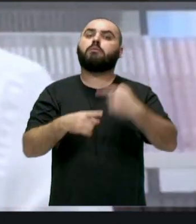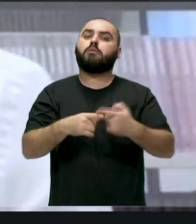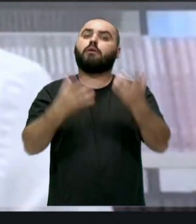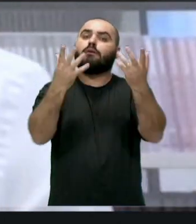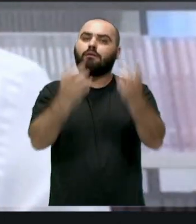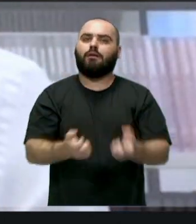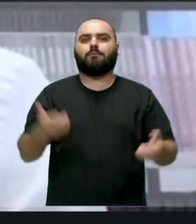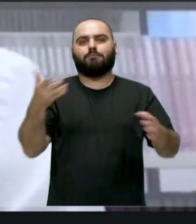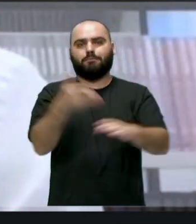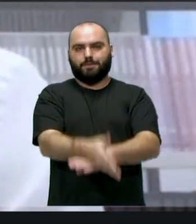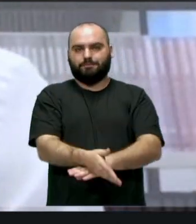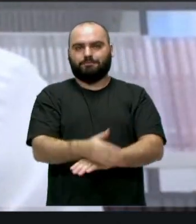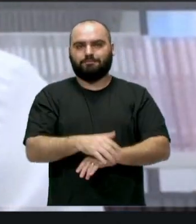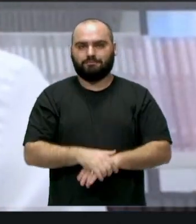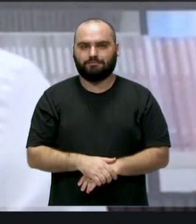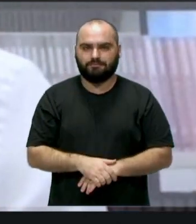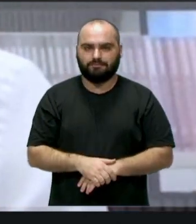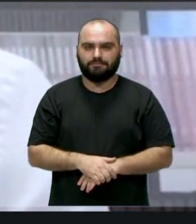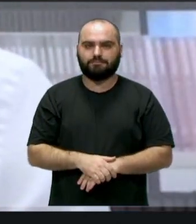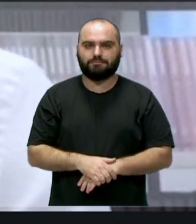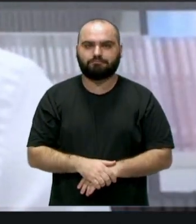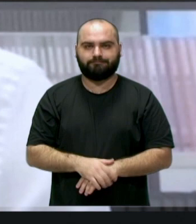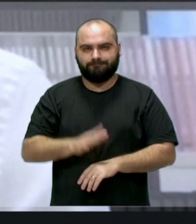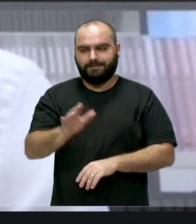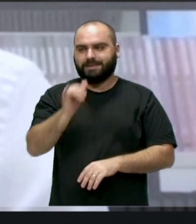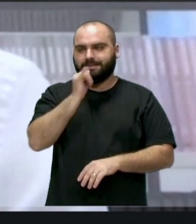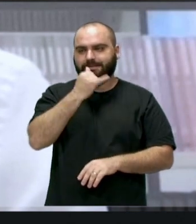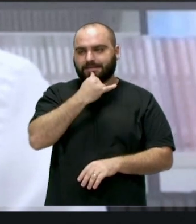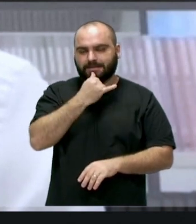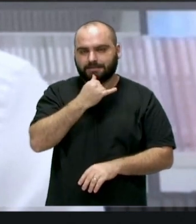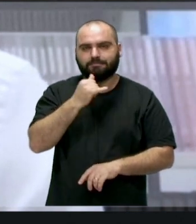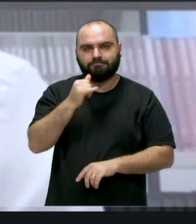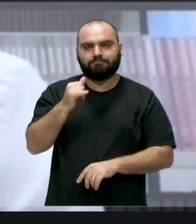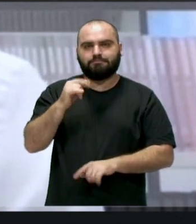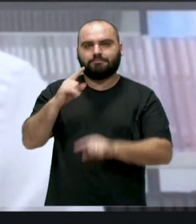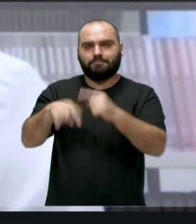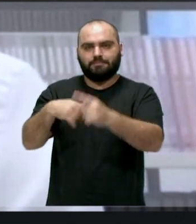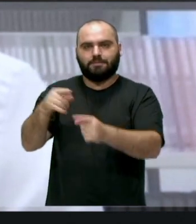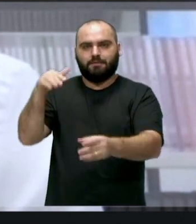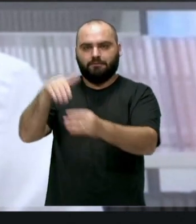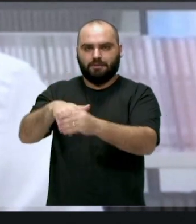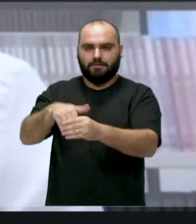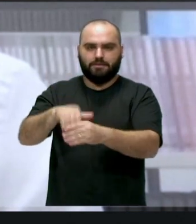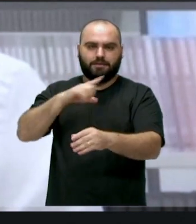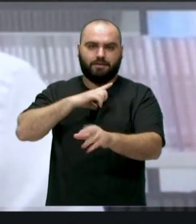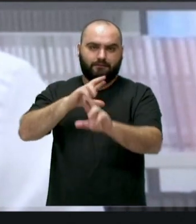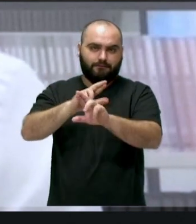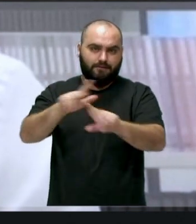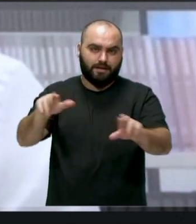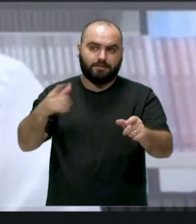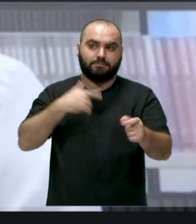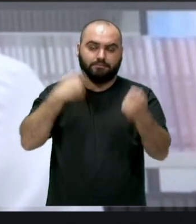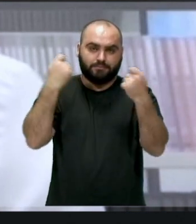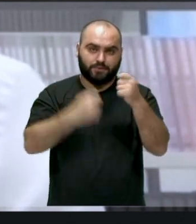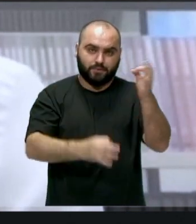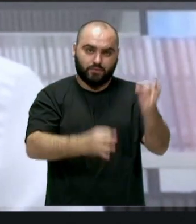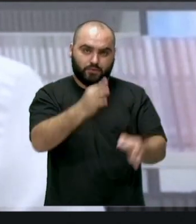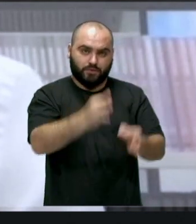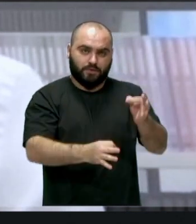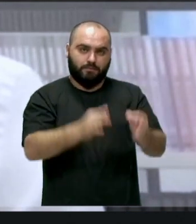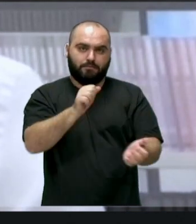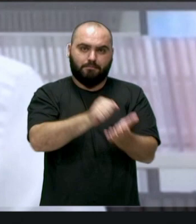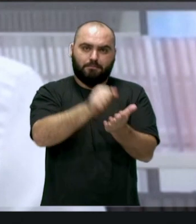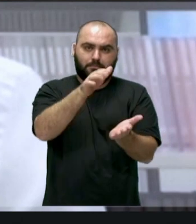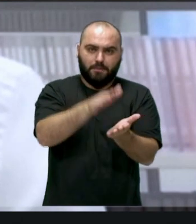né? Ainda nós, infelizmente, depois das eleições, foram vários os casos onde nós tivemos que julgar aqui as multas,